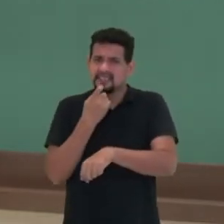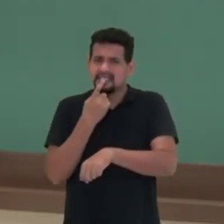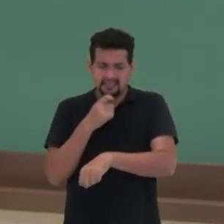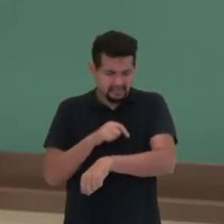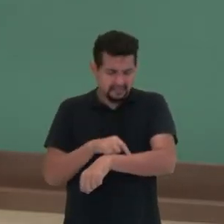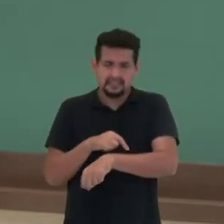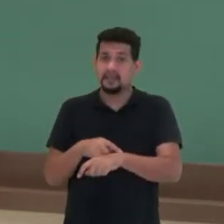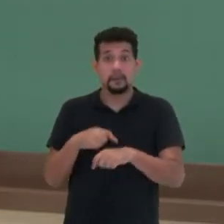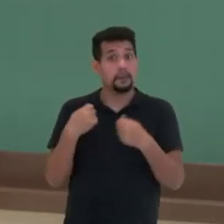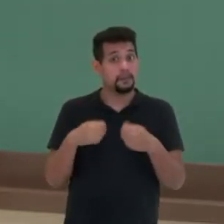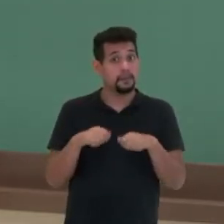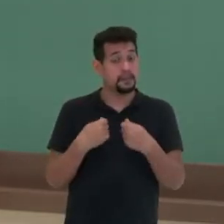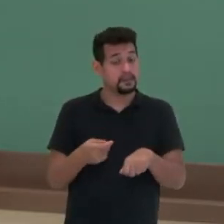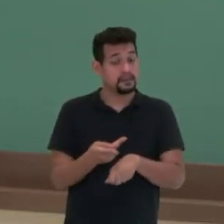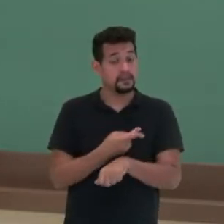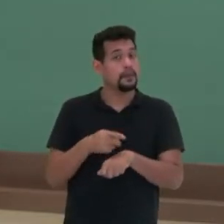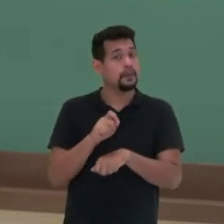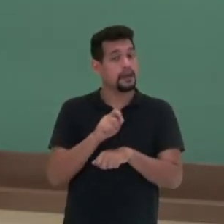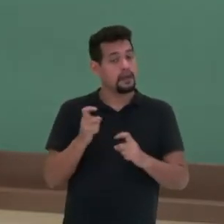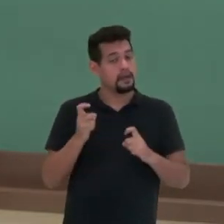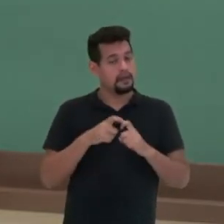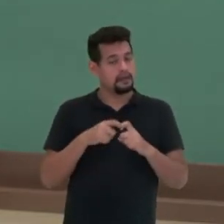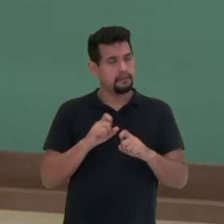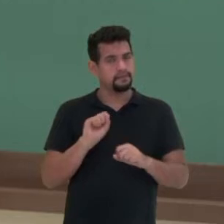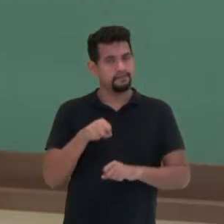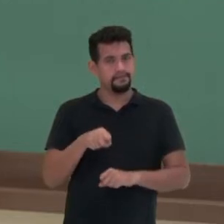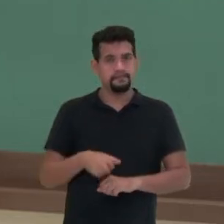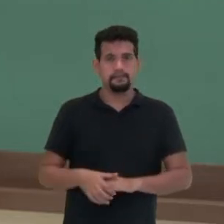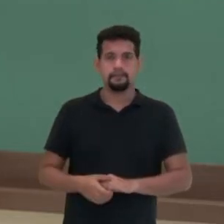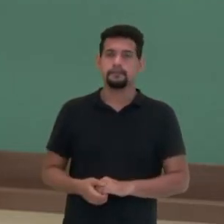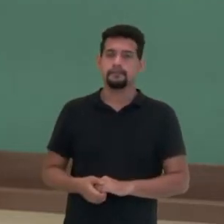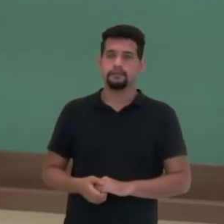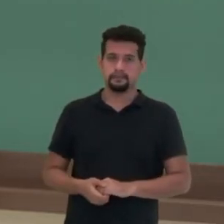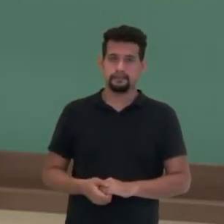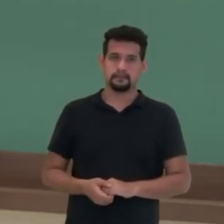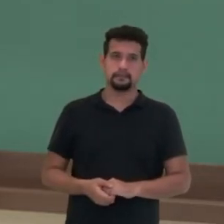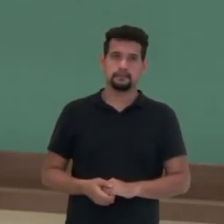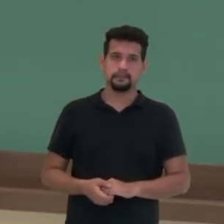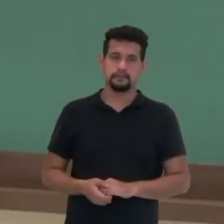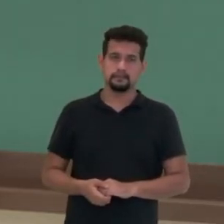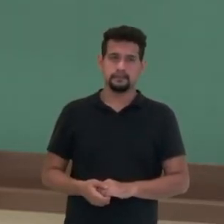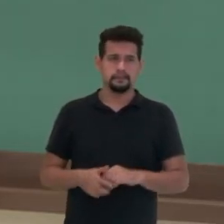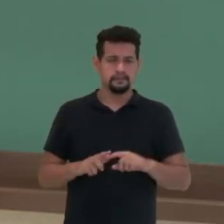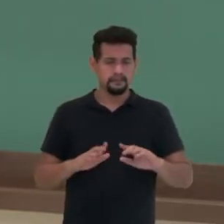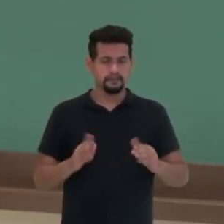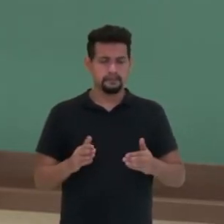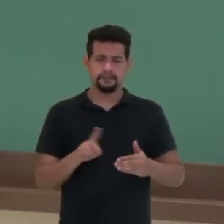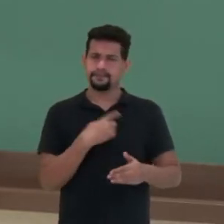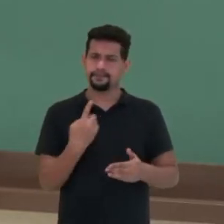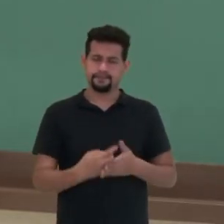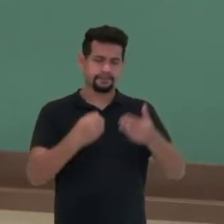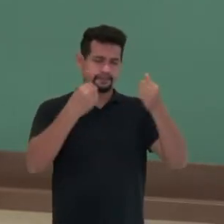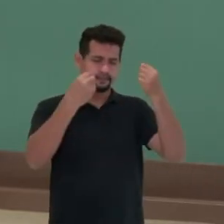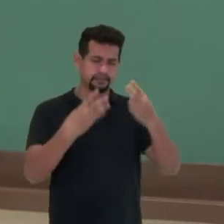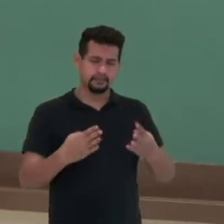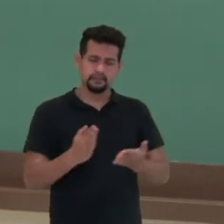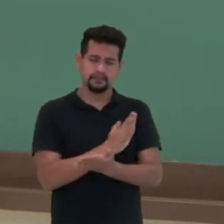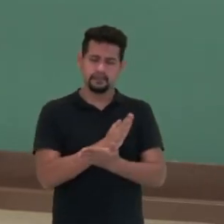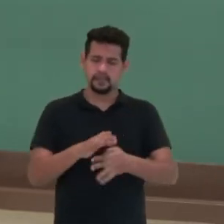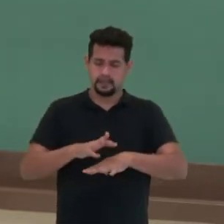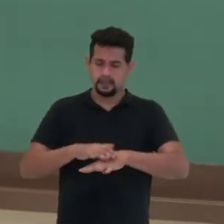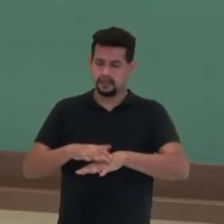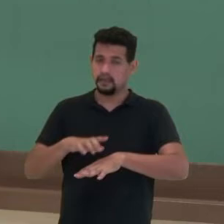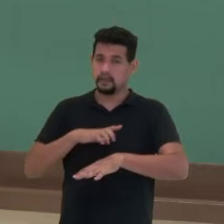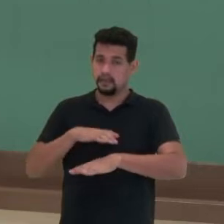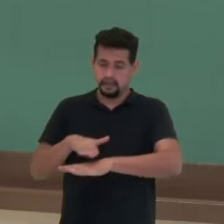vermelhidão, né, deve procurar ajuda médica, tá? Agora também nós vamos falar sobre algumas doenças na